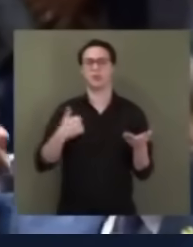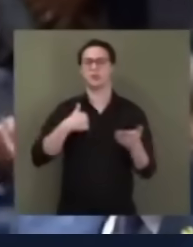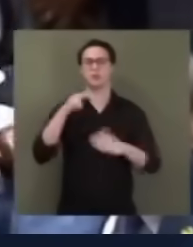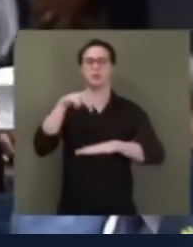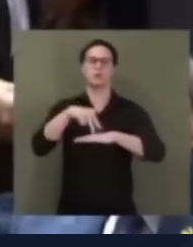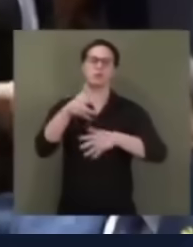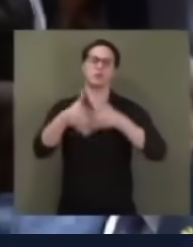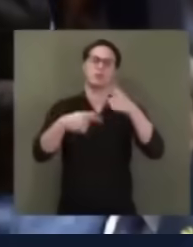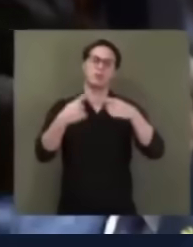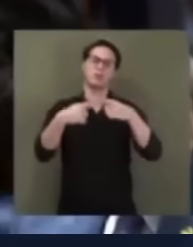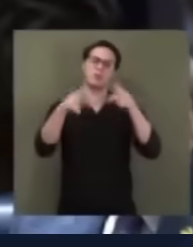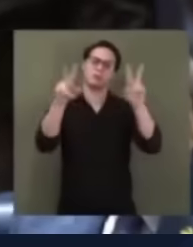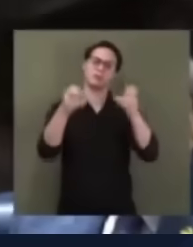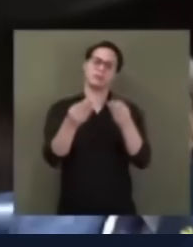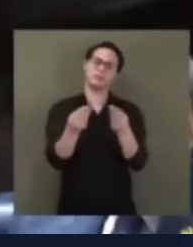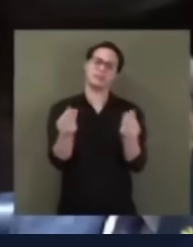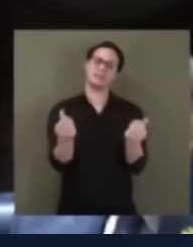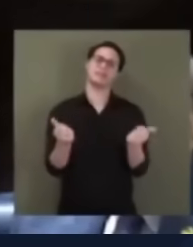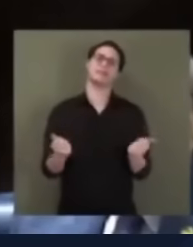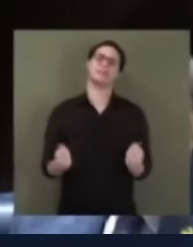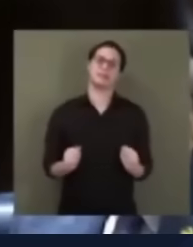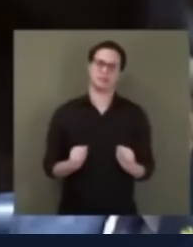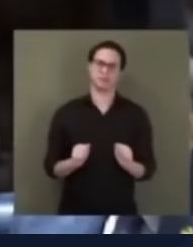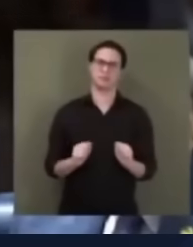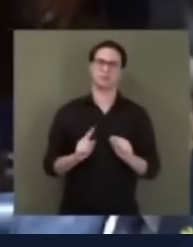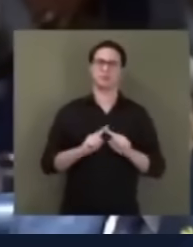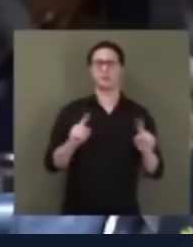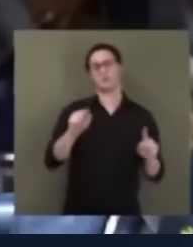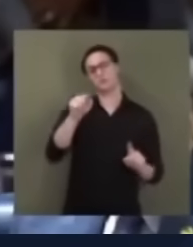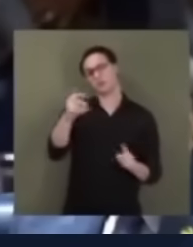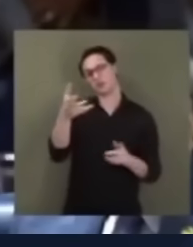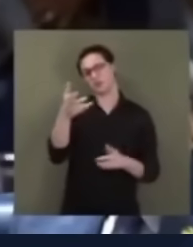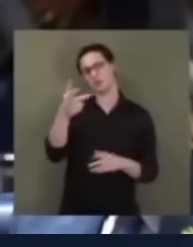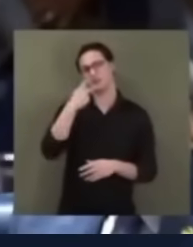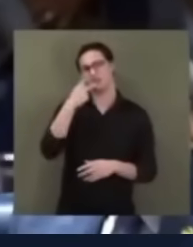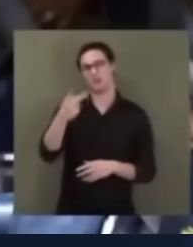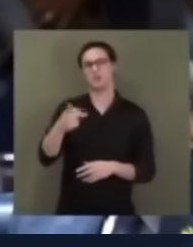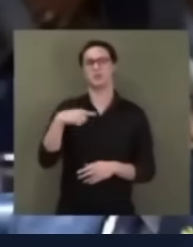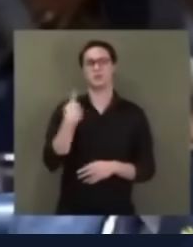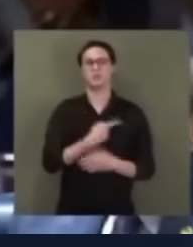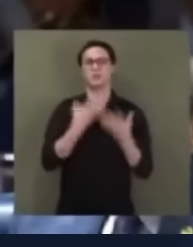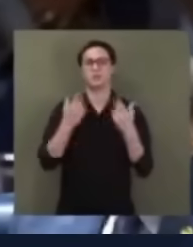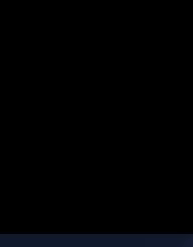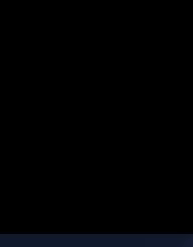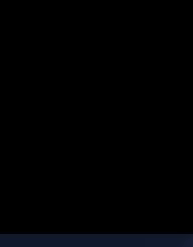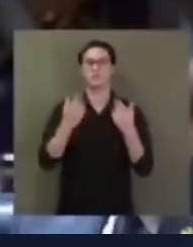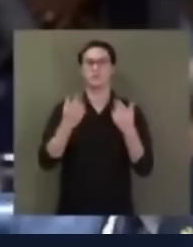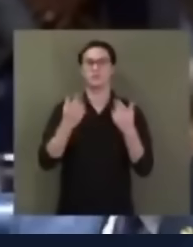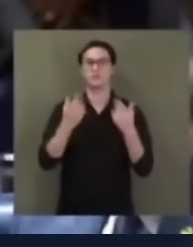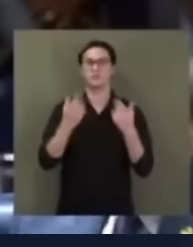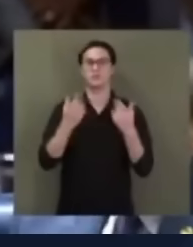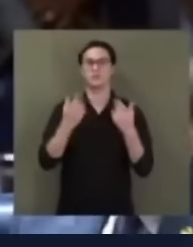um assunto muito delicado mas vossa excelência fez questão de trazer e nó vamos discutir essa